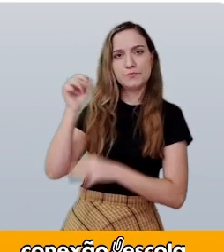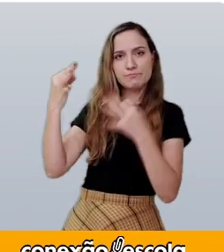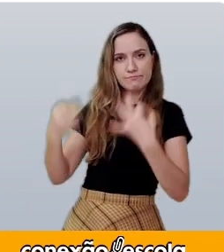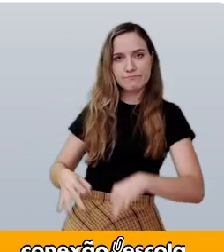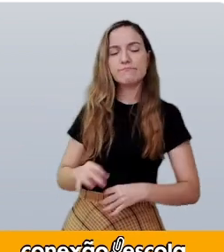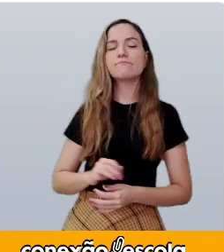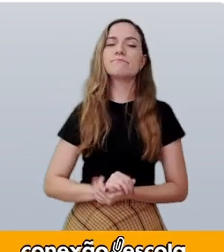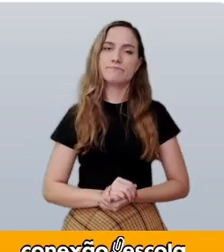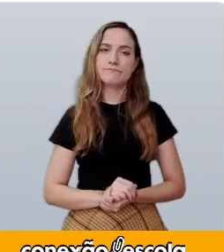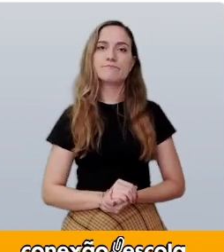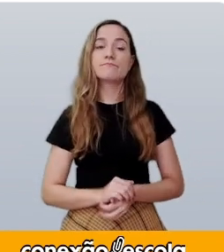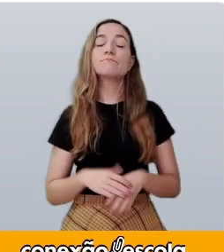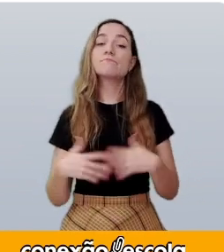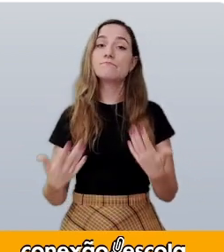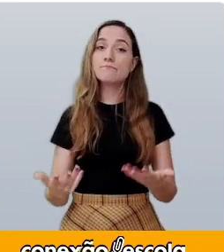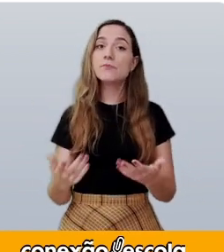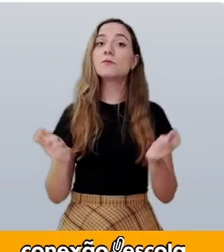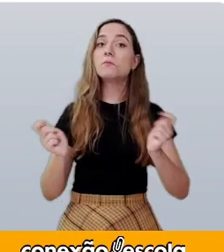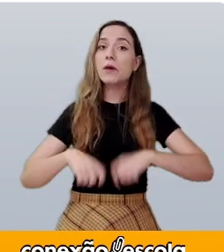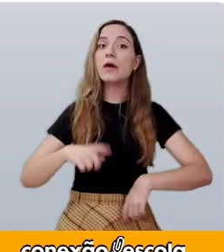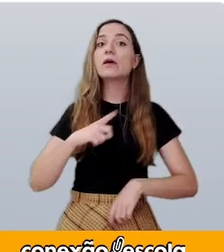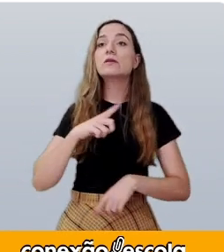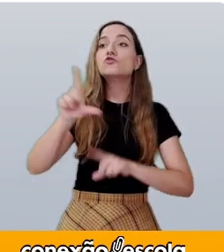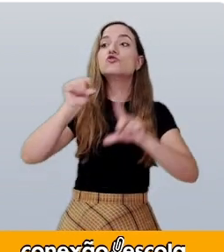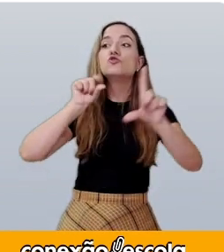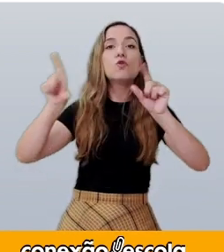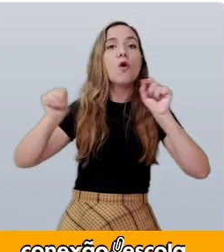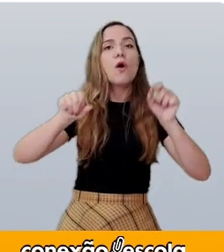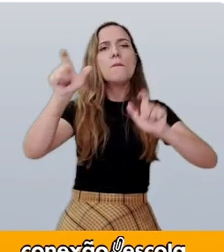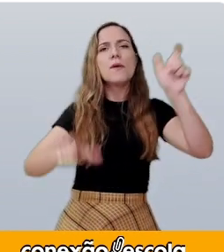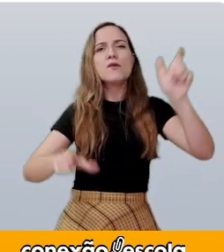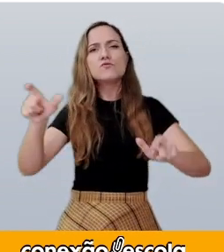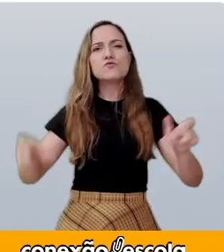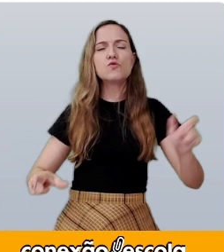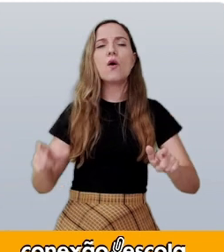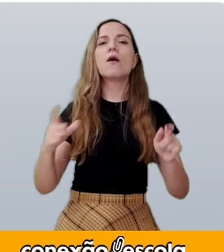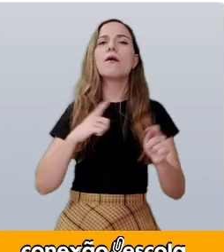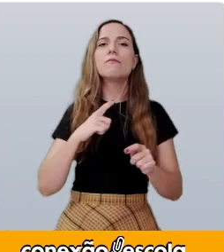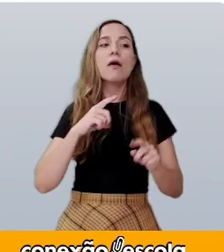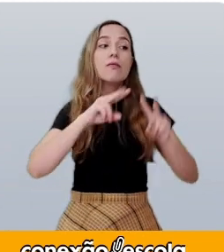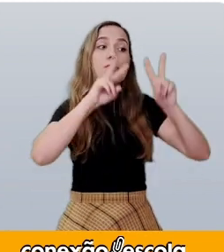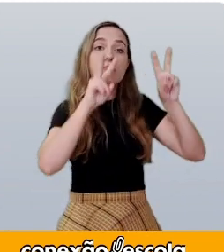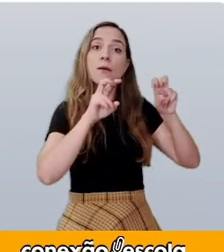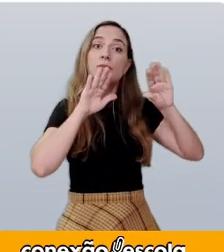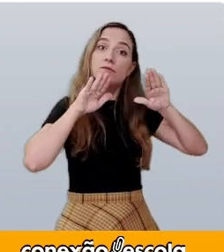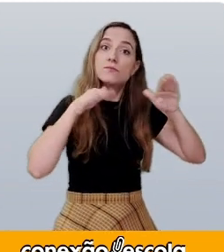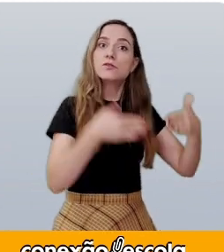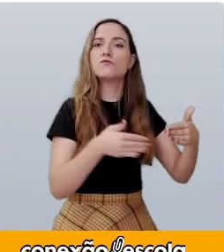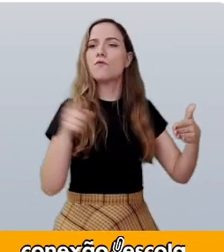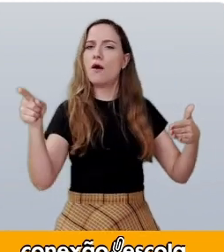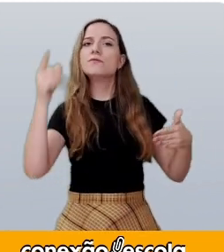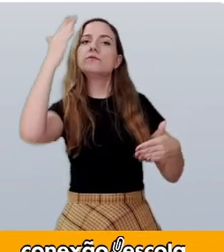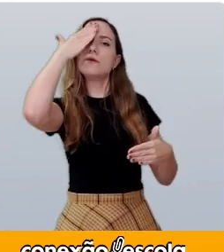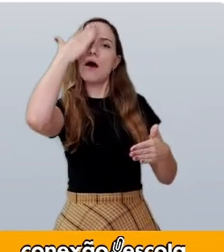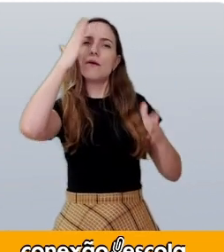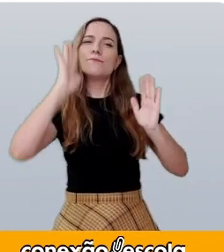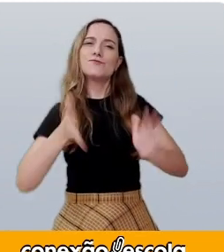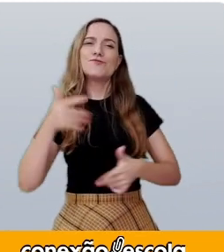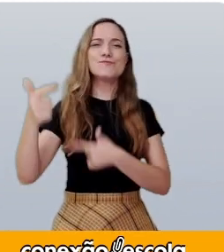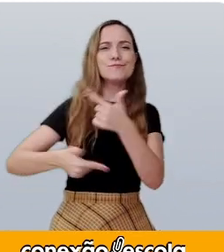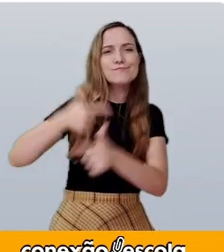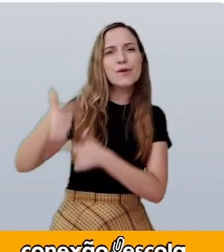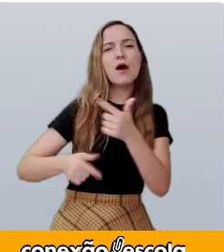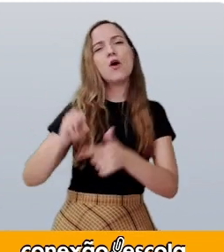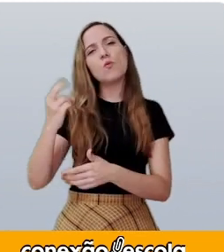Dessa maneira, são chamadas pessoas que entendem sobre um tema específico ou que já trabalham